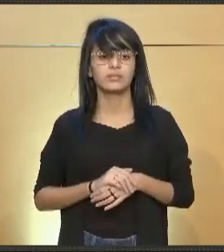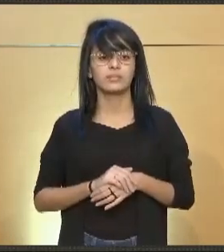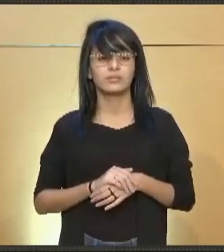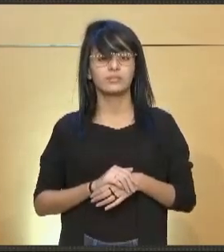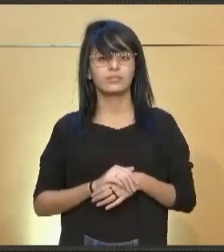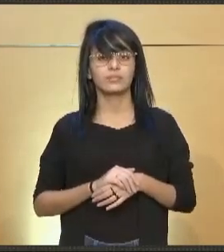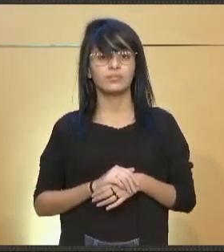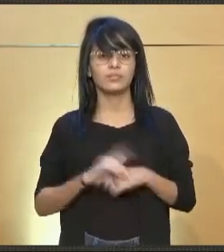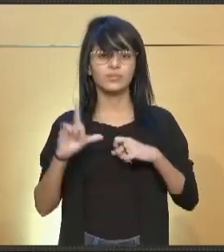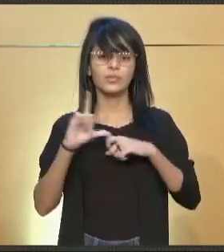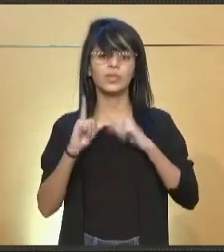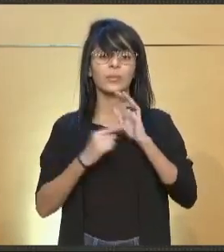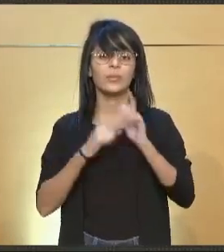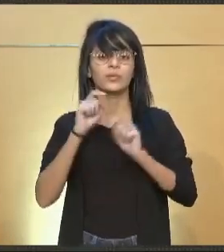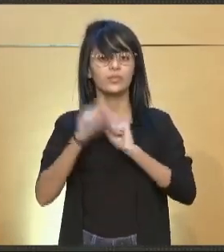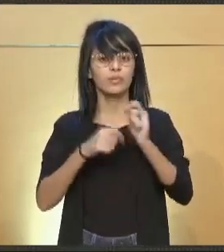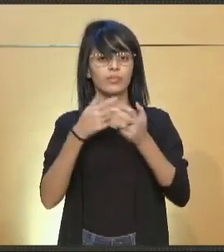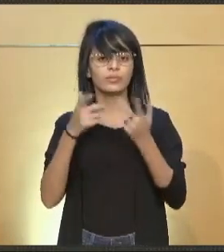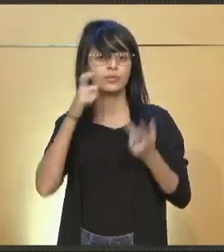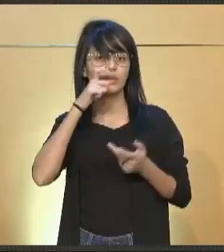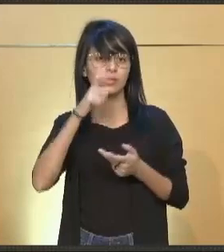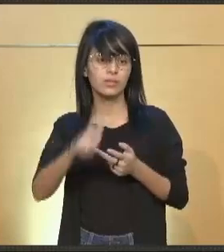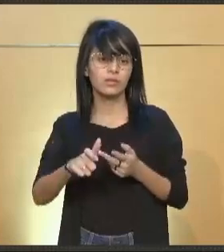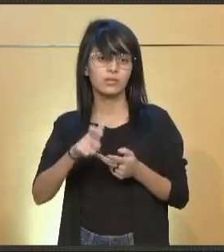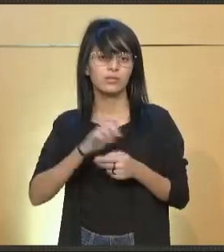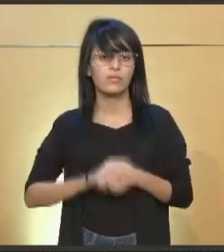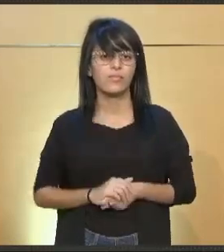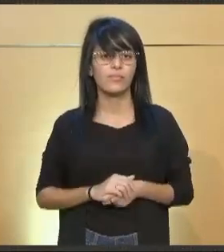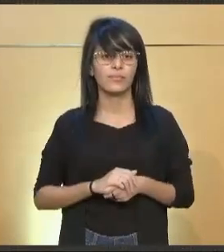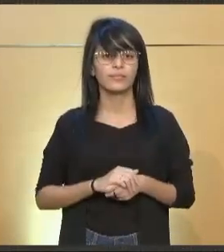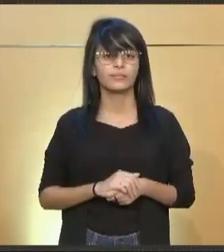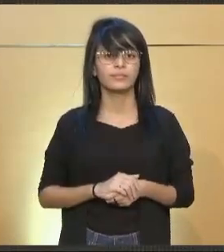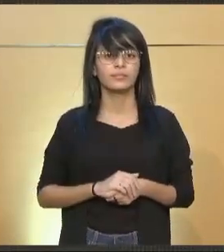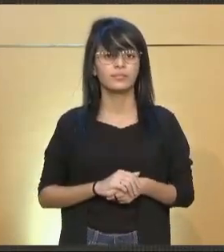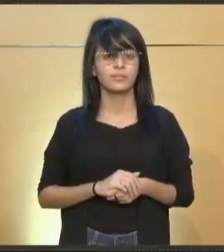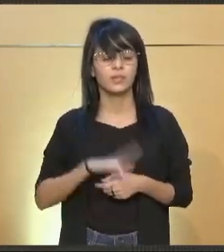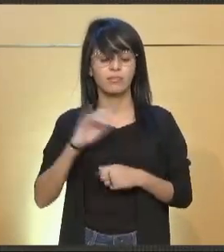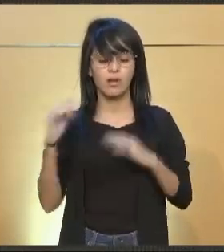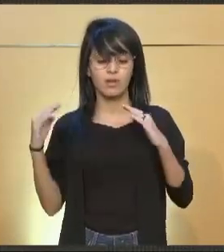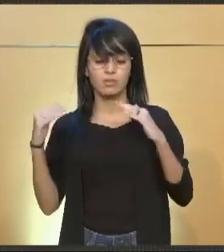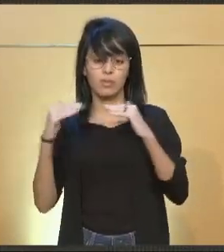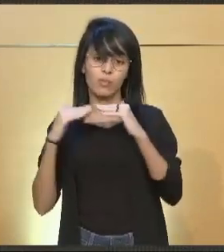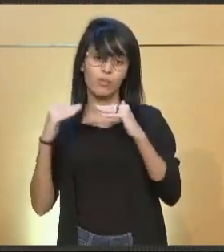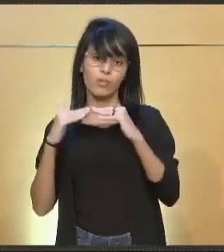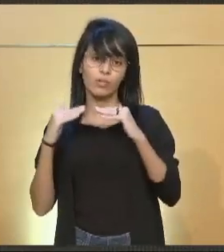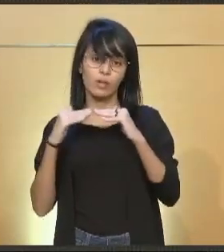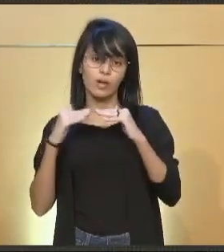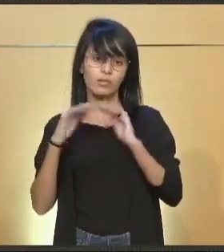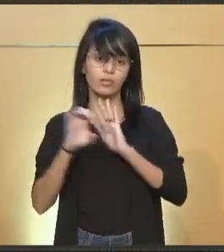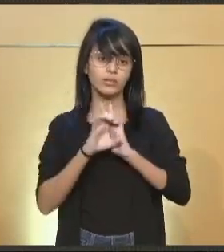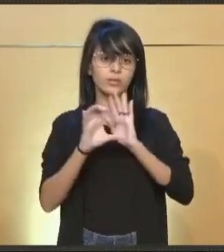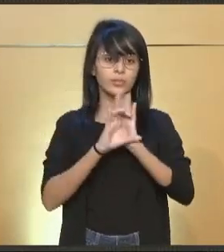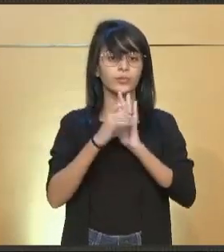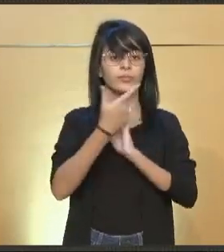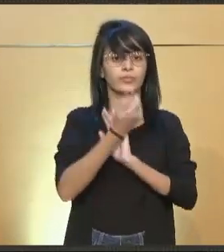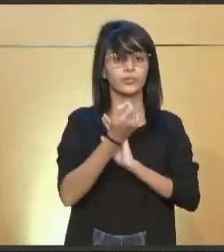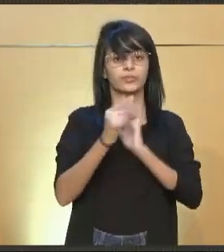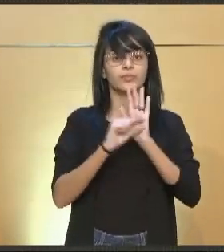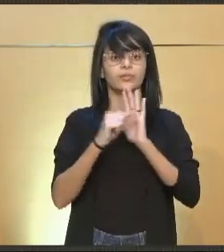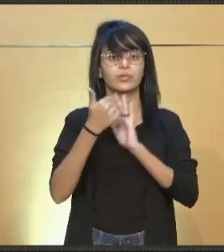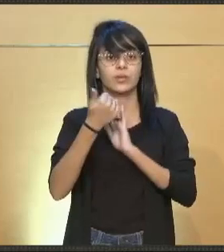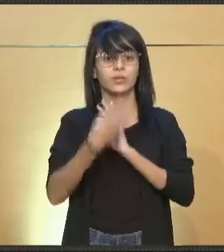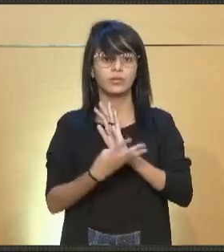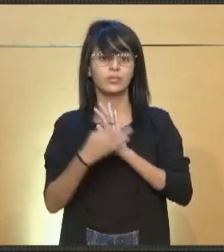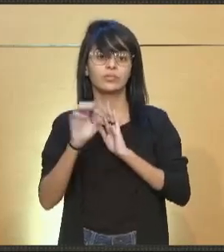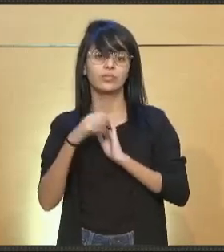interessante, que vai, de alguma maneira, corroborar ou concordar com o Êxodo 20, 14, o